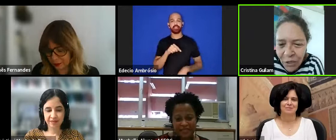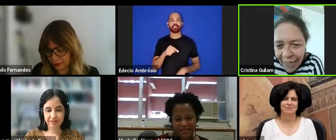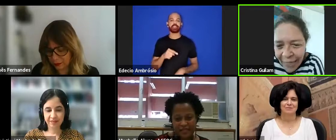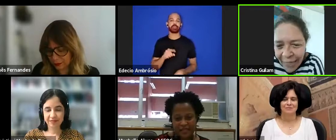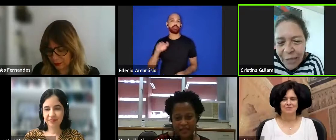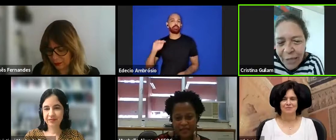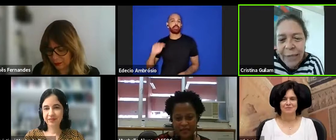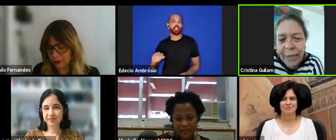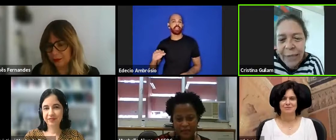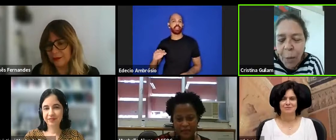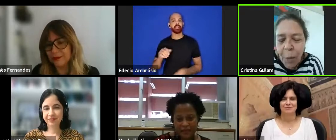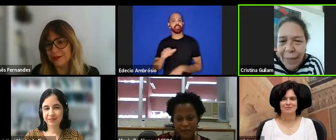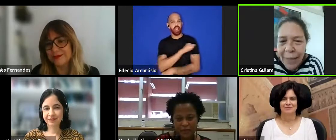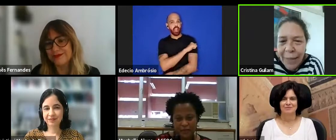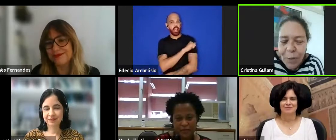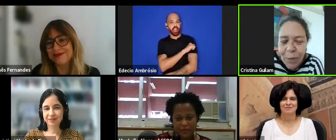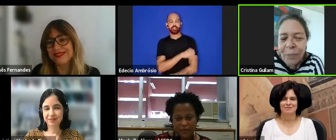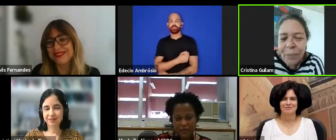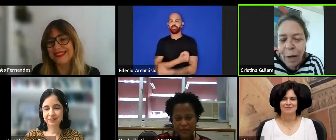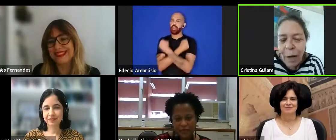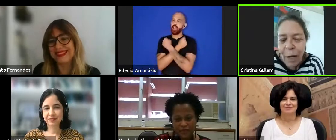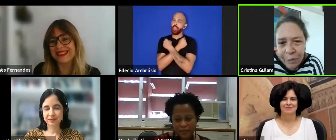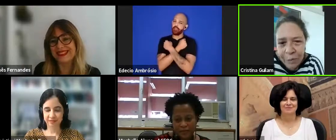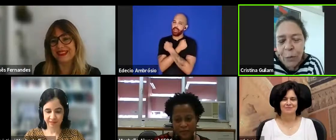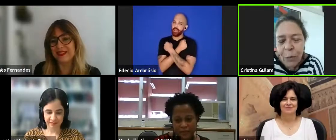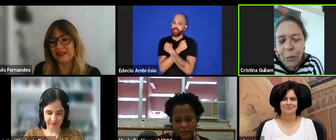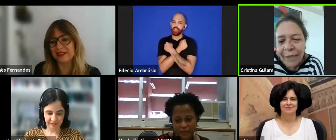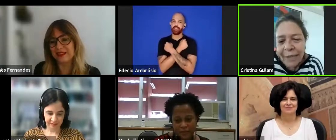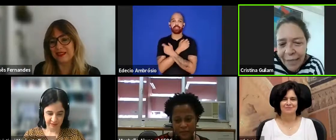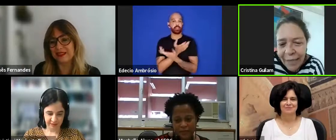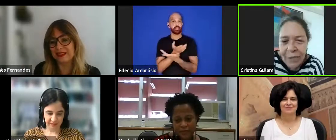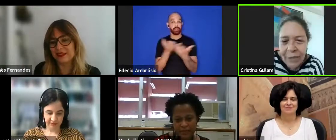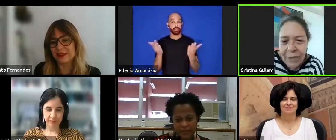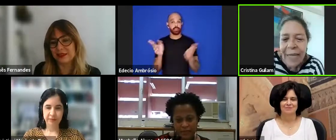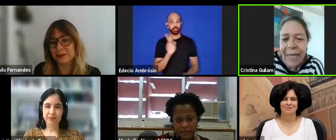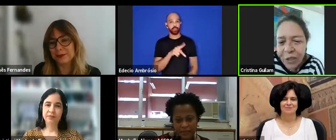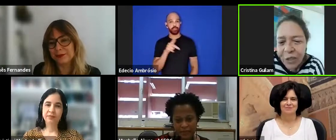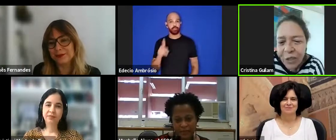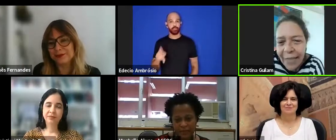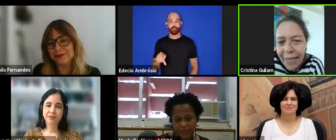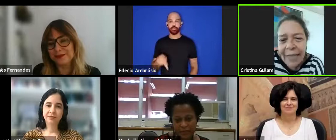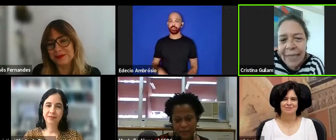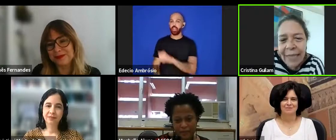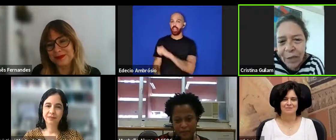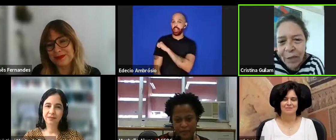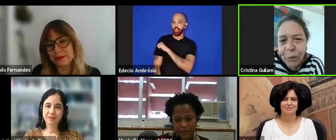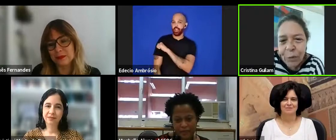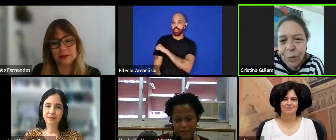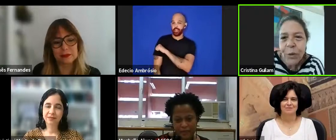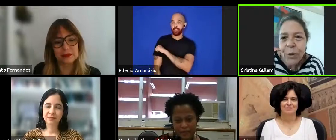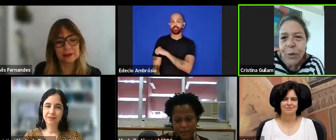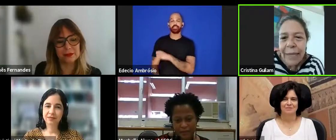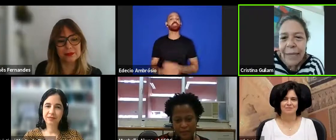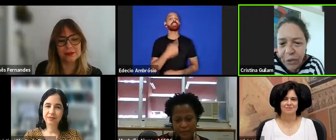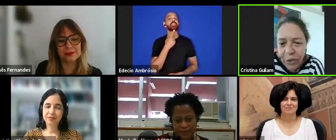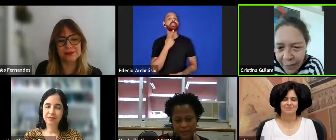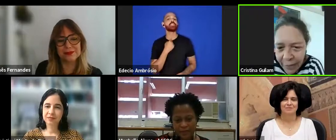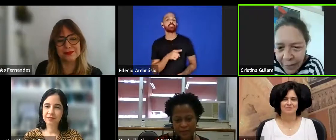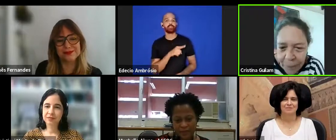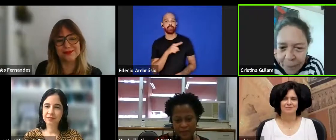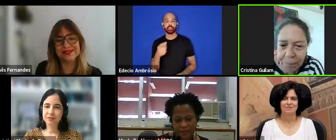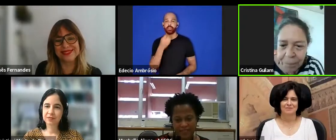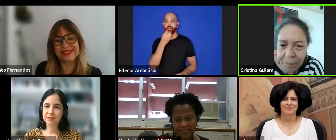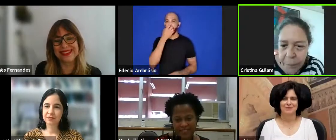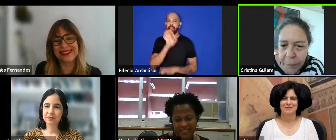estudante, eu deixo aqui meu abraço aos professores, aos discentes, e desejo a todos um excelente